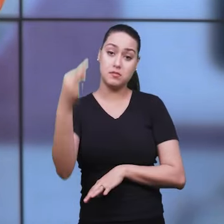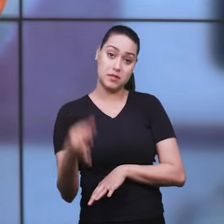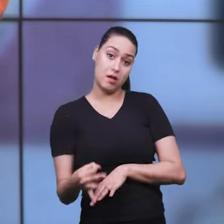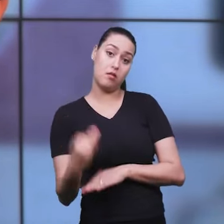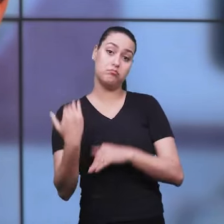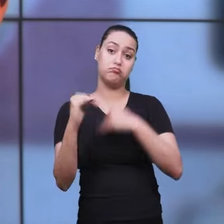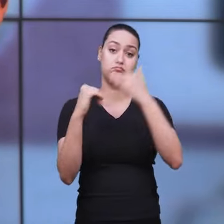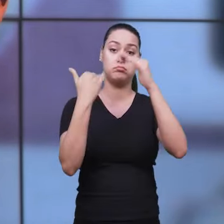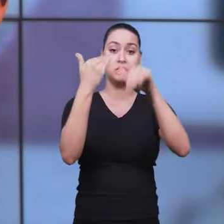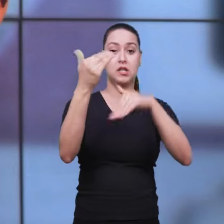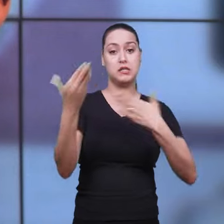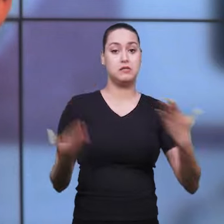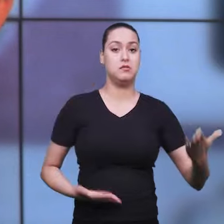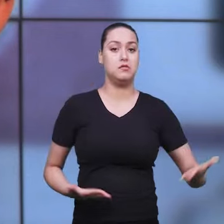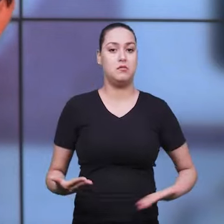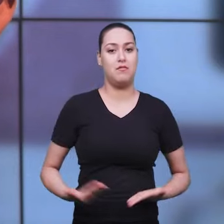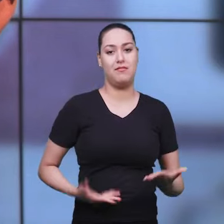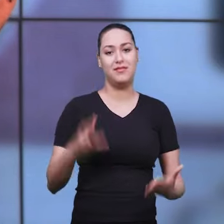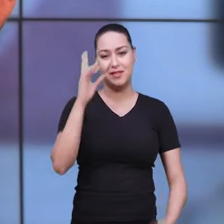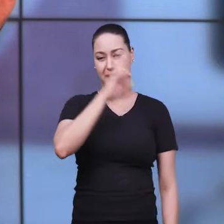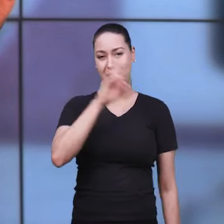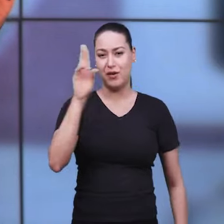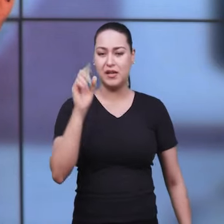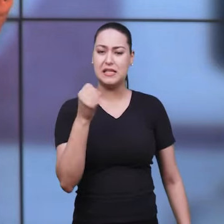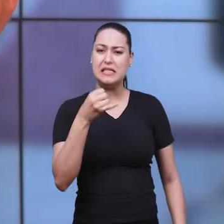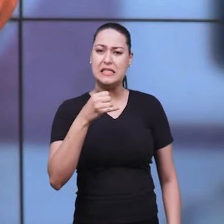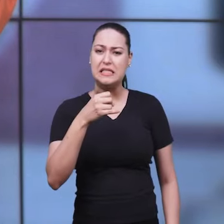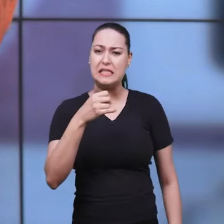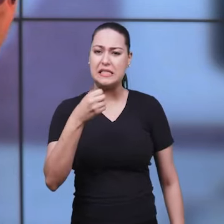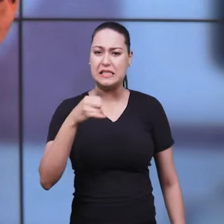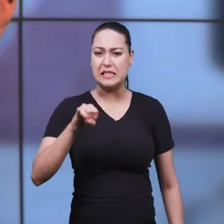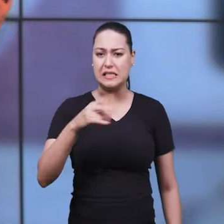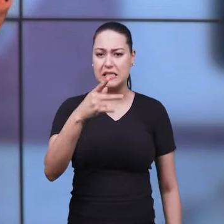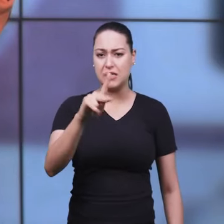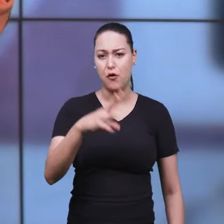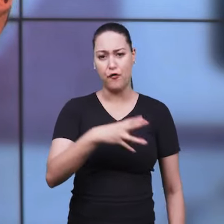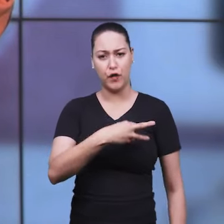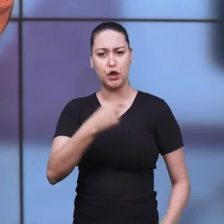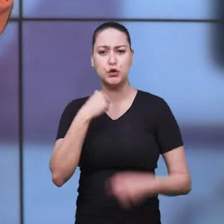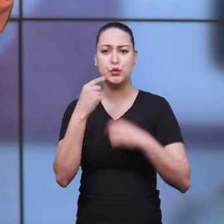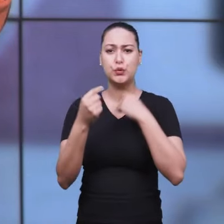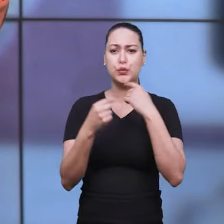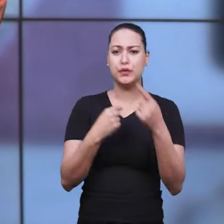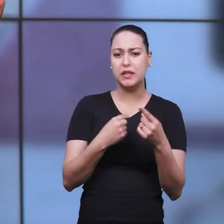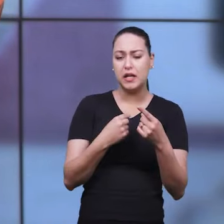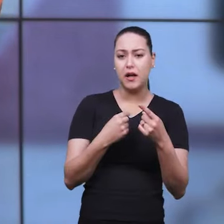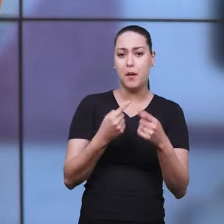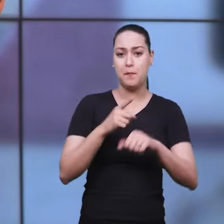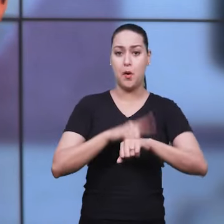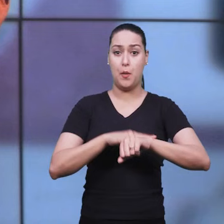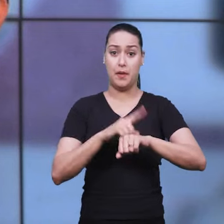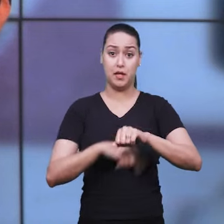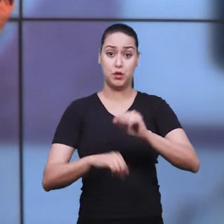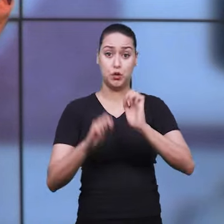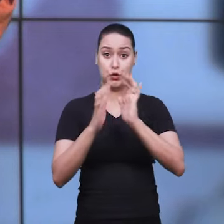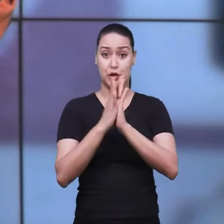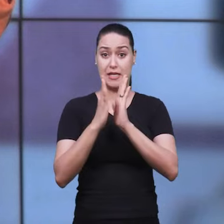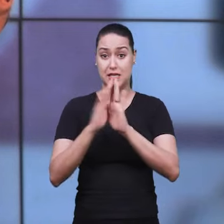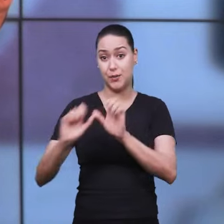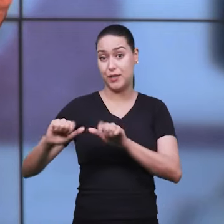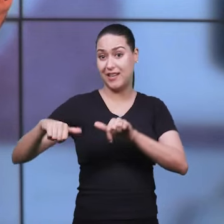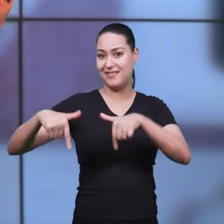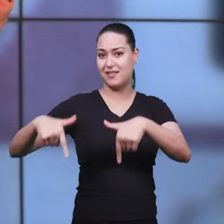a construir a sua identidade como servo do Senhor. Seu filho está com dúvidas? Hoje é tempo de oração e de